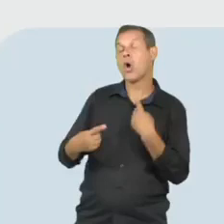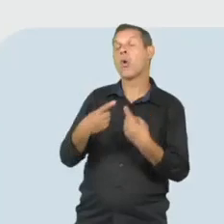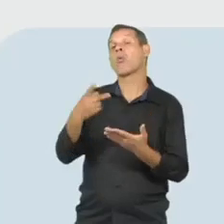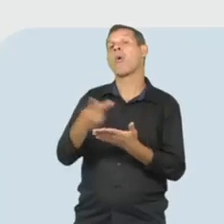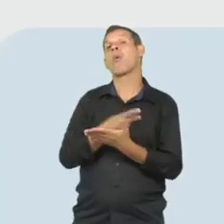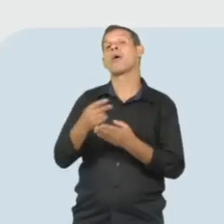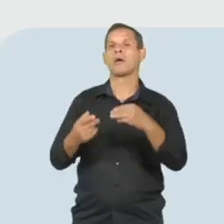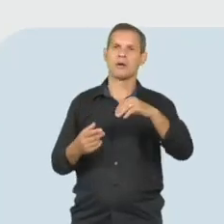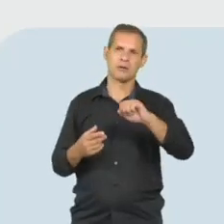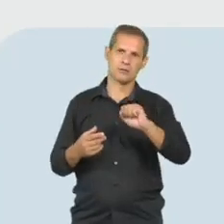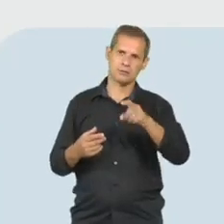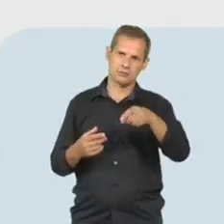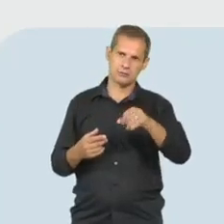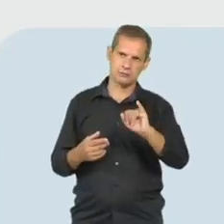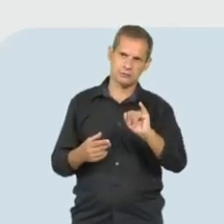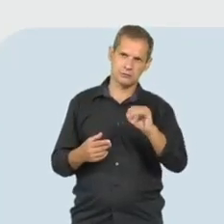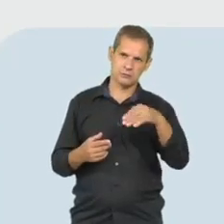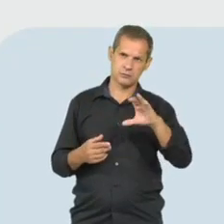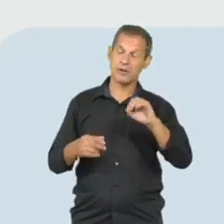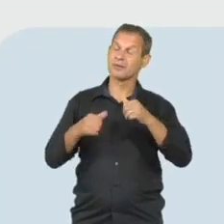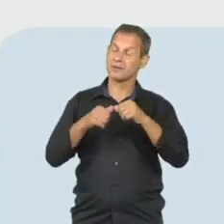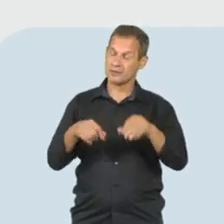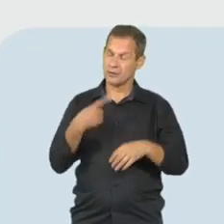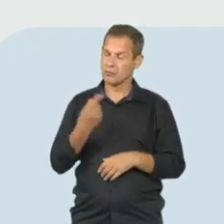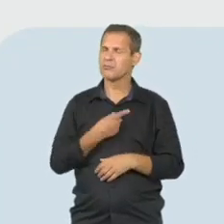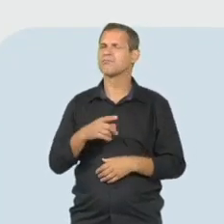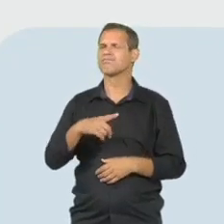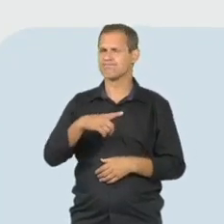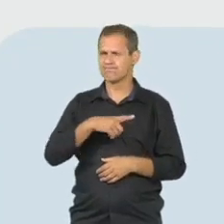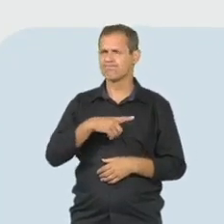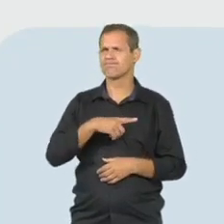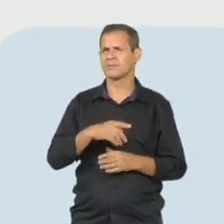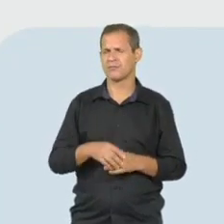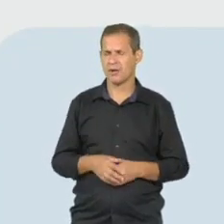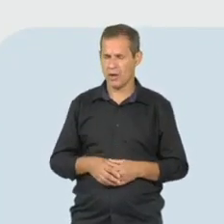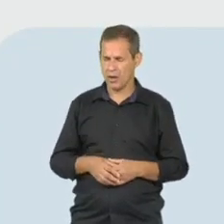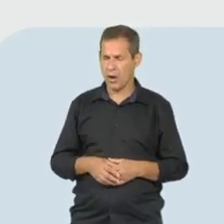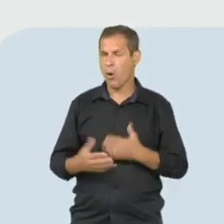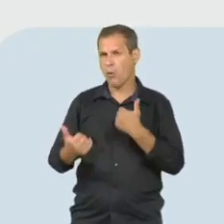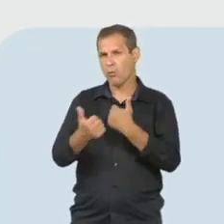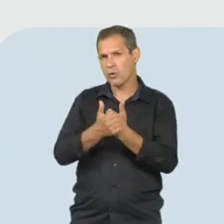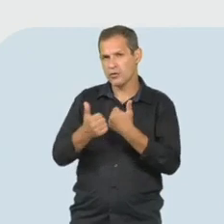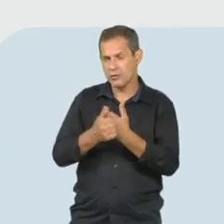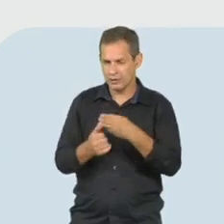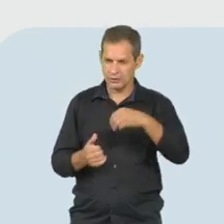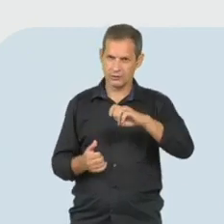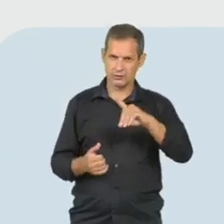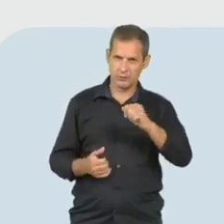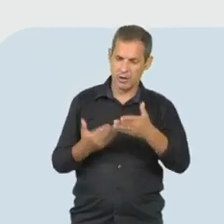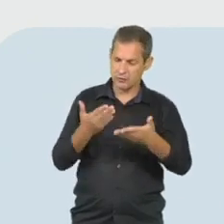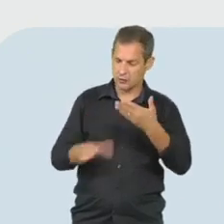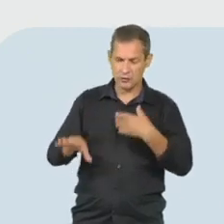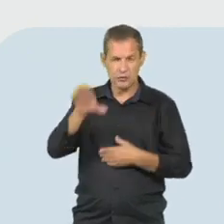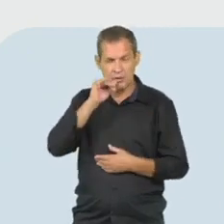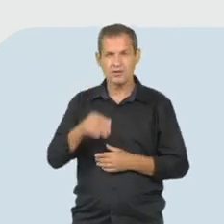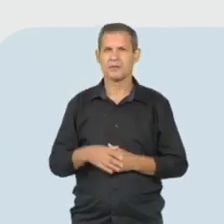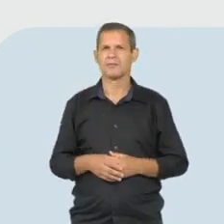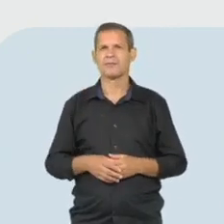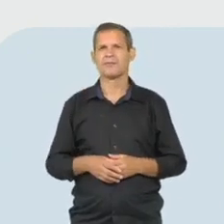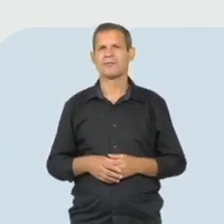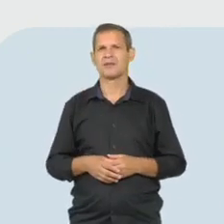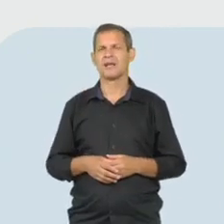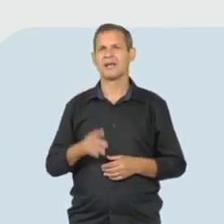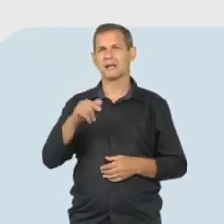erro máximo que estamos cometendo ao aproximar a média do peso dos funcionários aqui